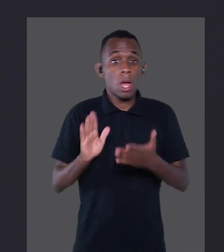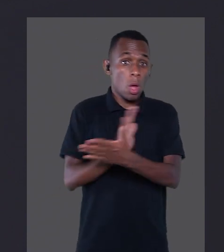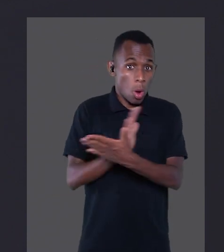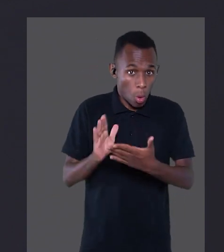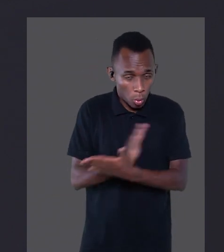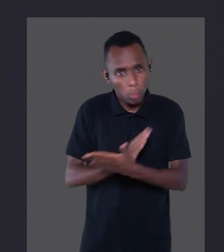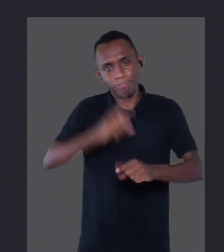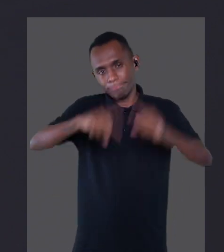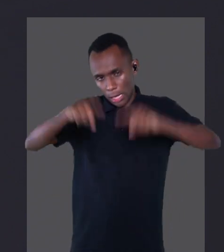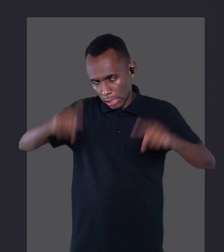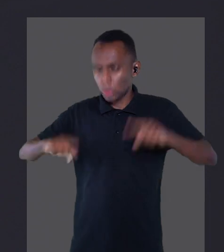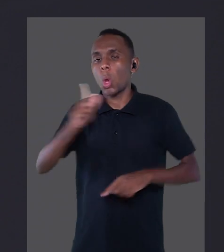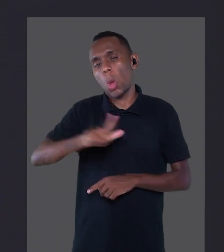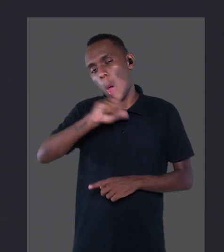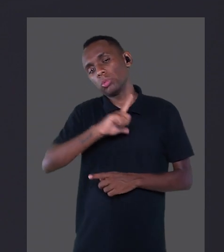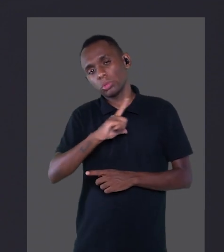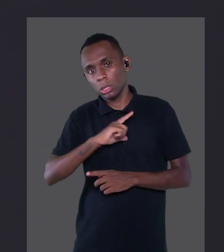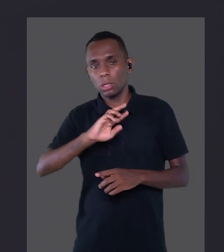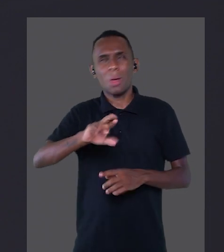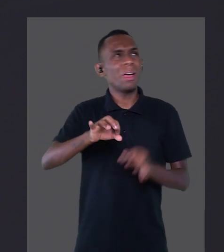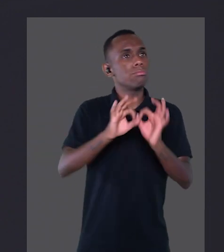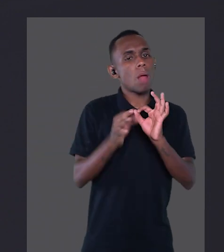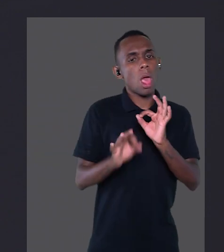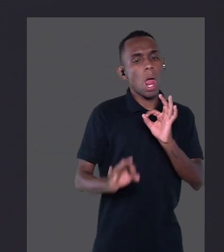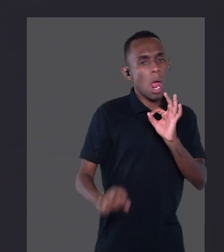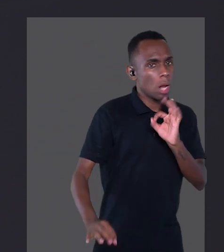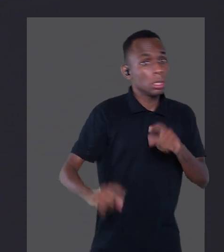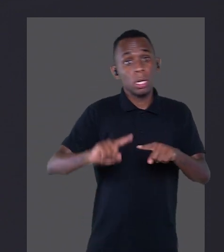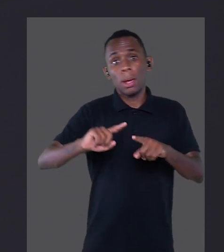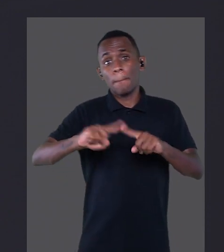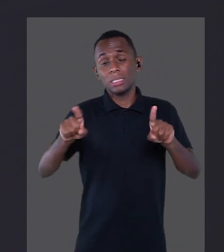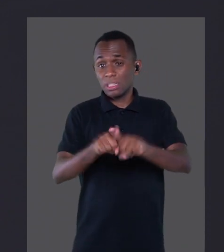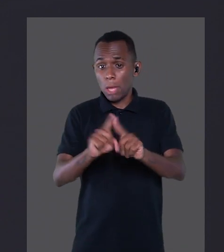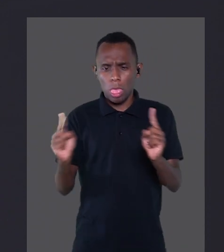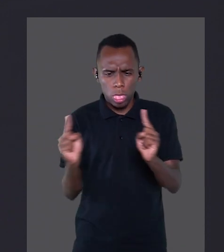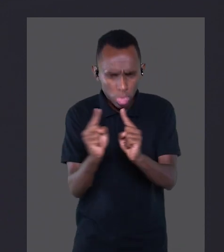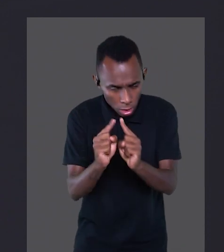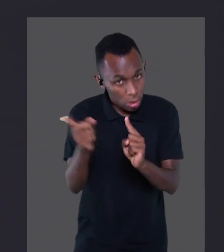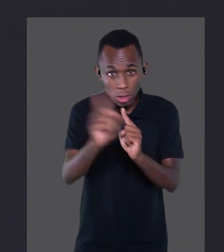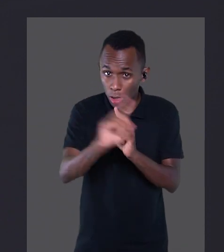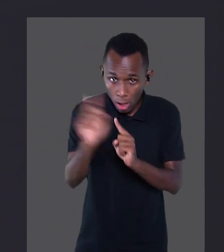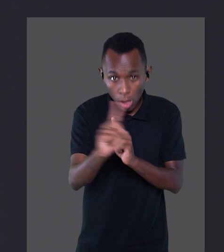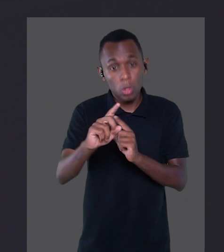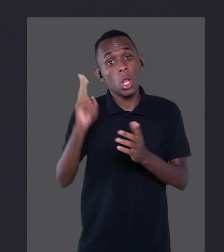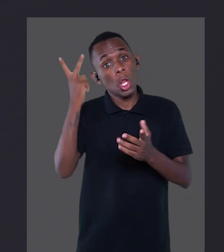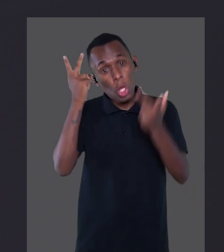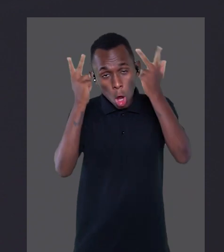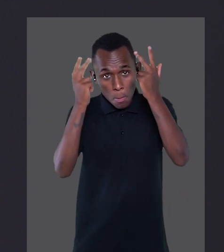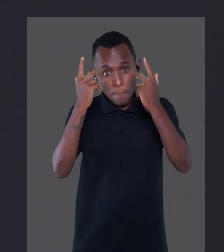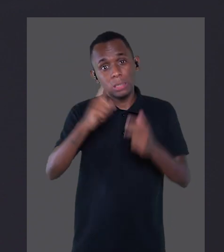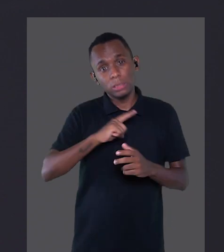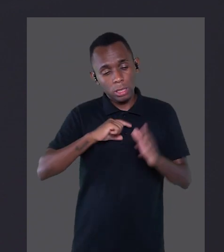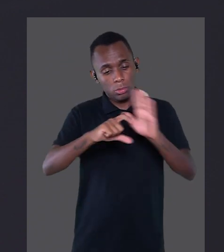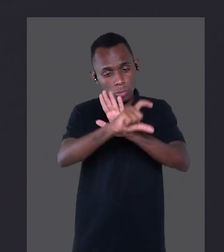algumas variações, né? Ela não é longa demais, ela também não é curta demais, ela costuma ter um refrão, ela costuma